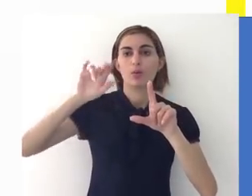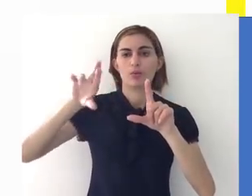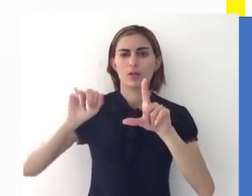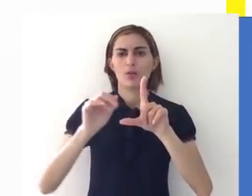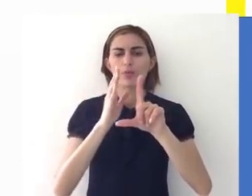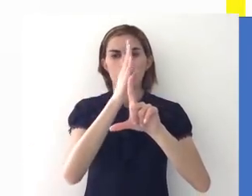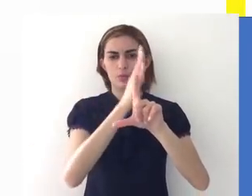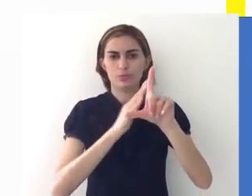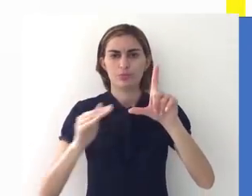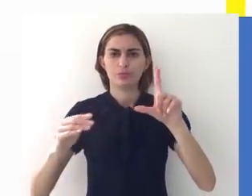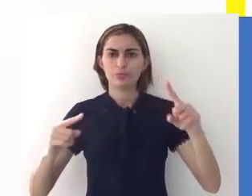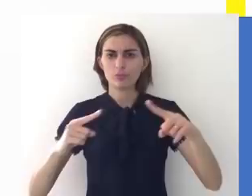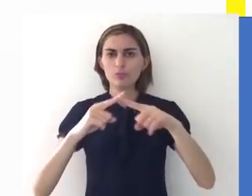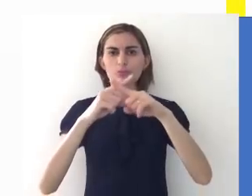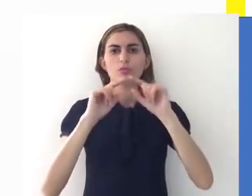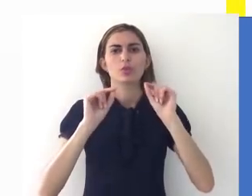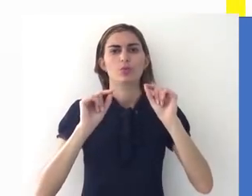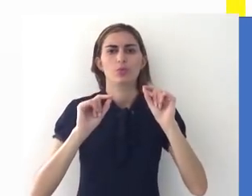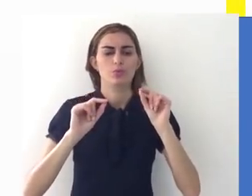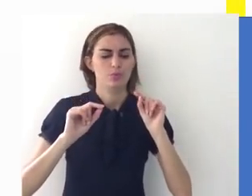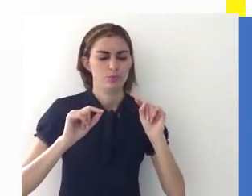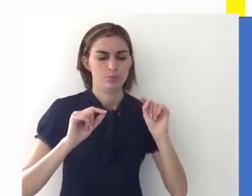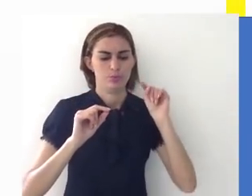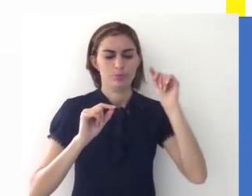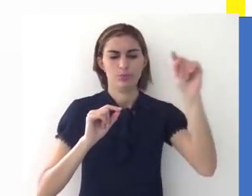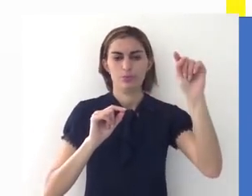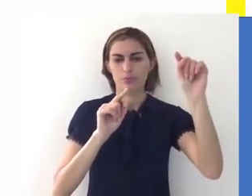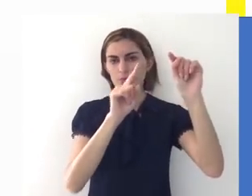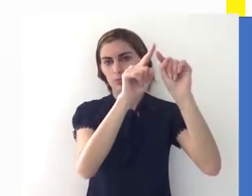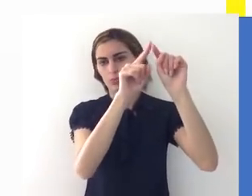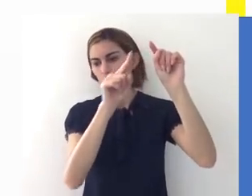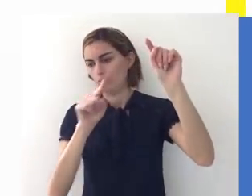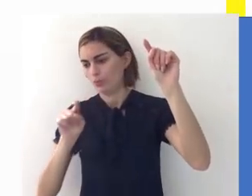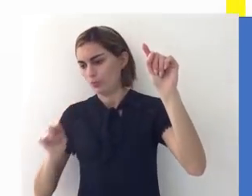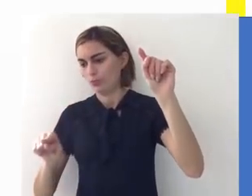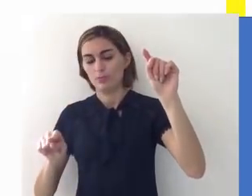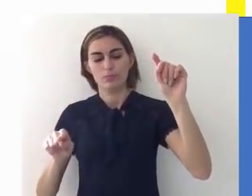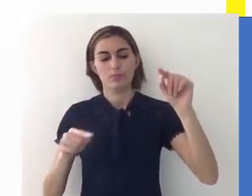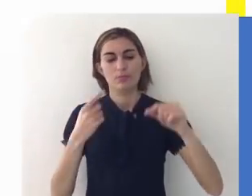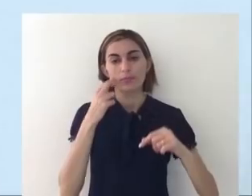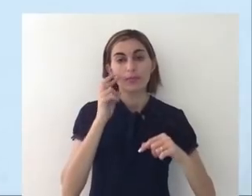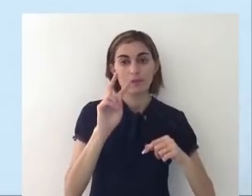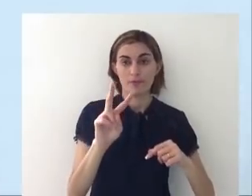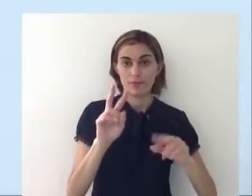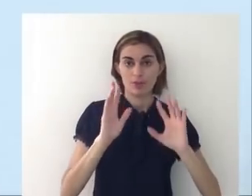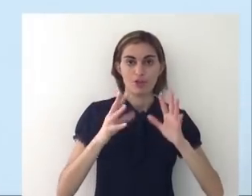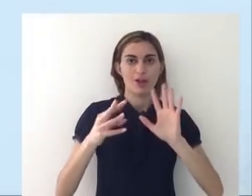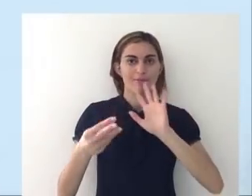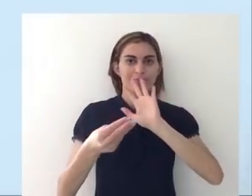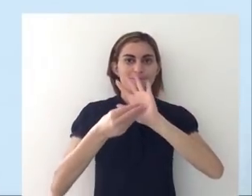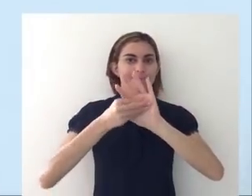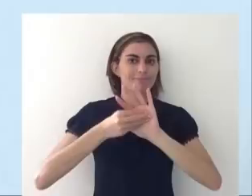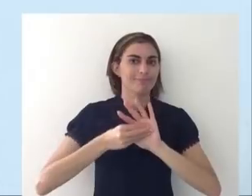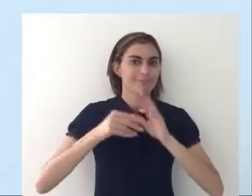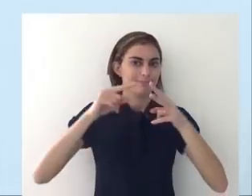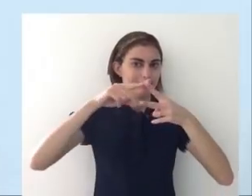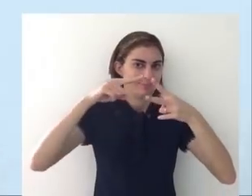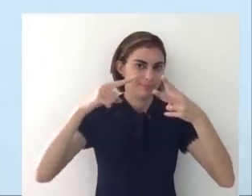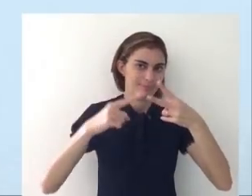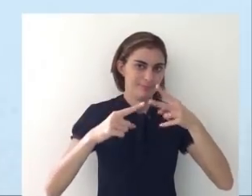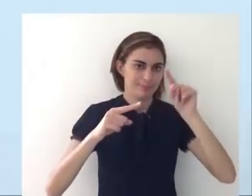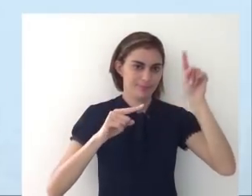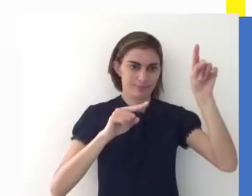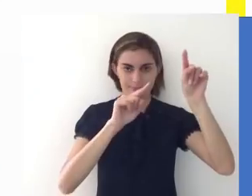As diagonais de um paralelogramo se cruzam nos respectivos pontos médios. Olha que tranquilo. Eu aí